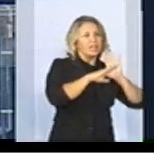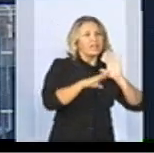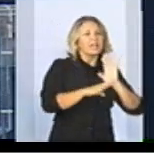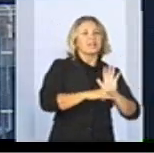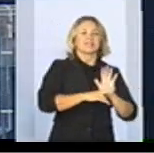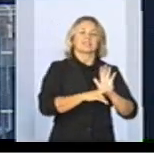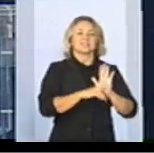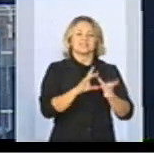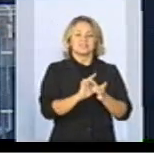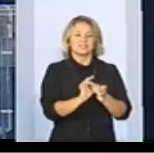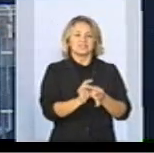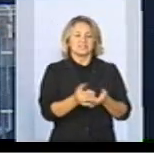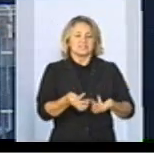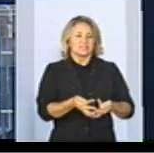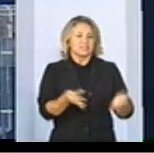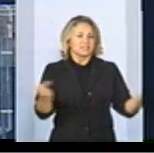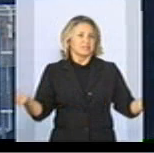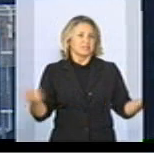tão pouco.